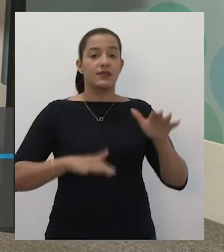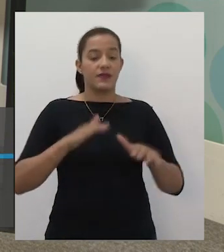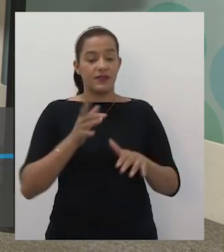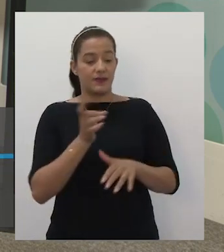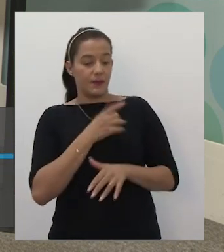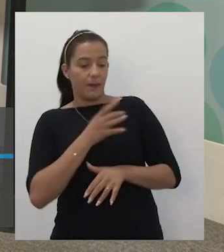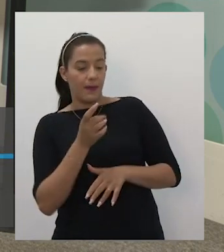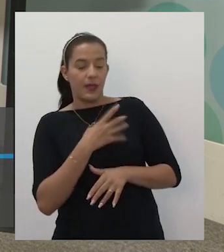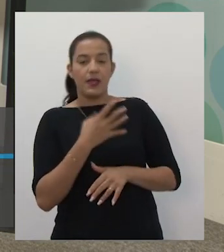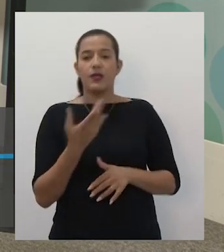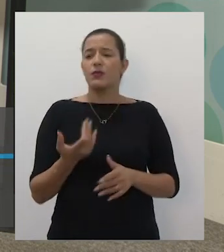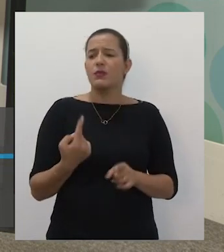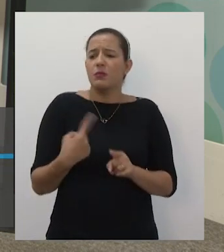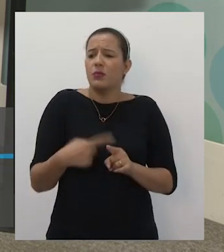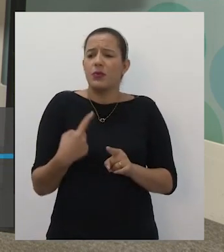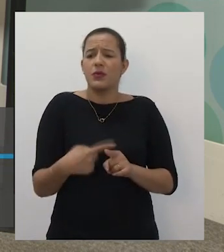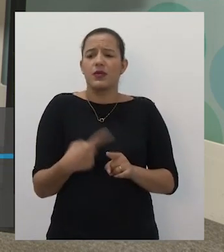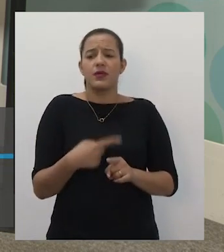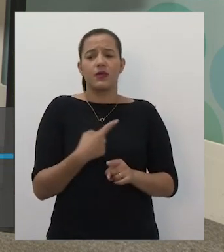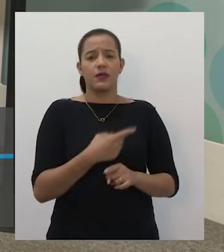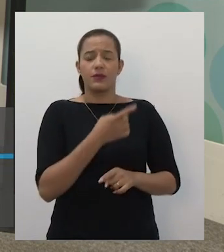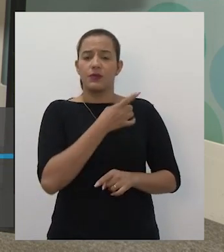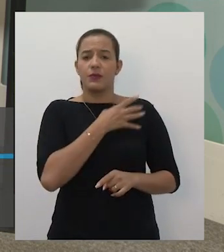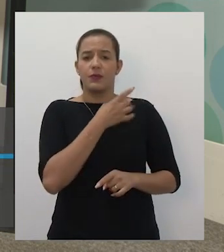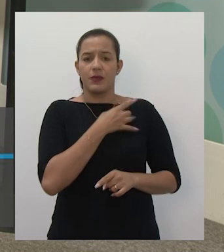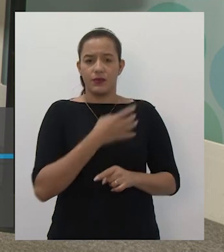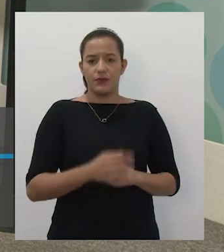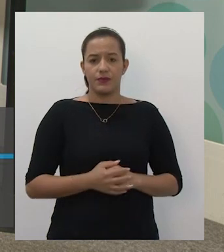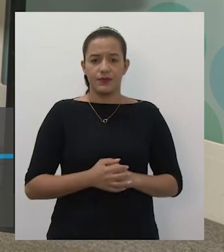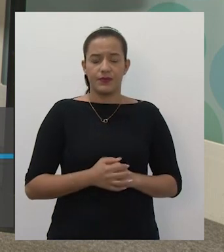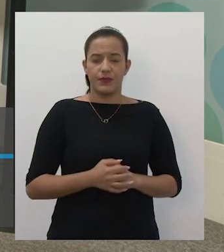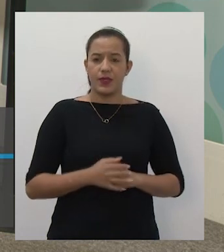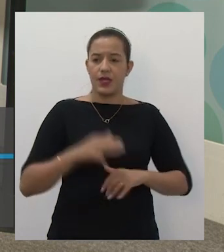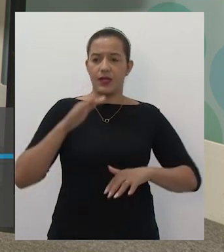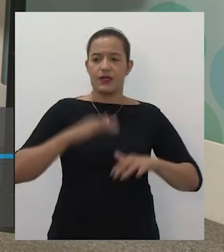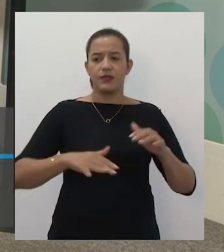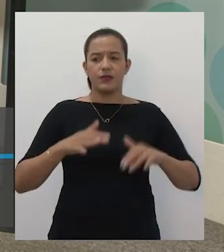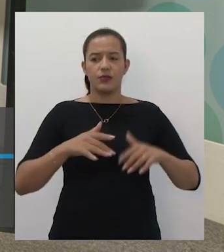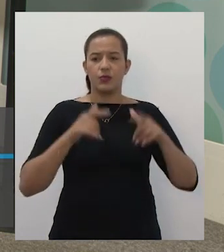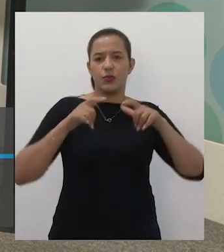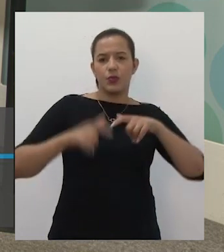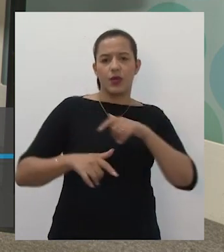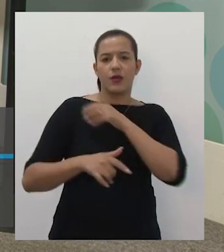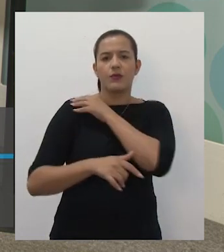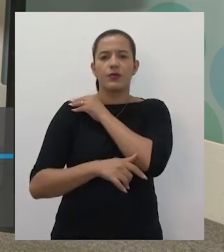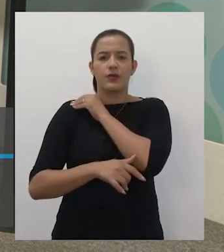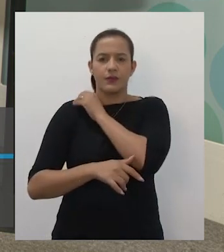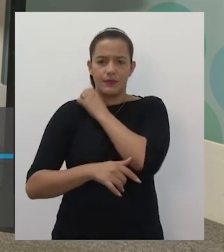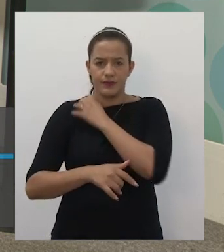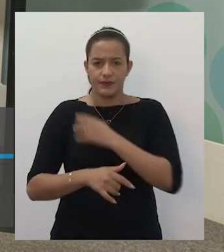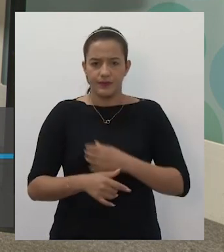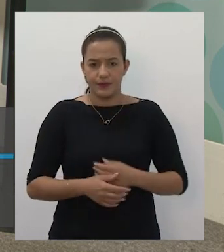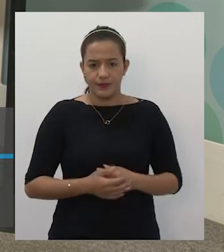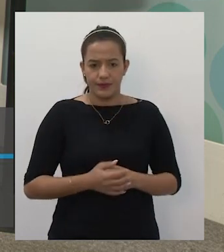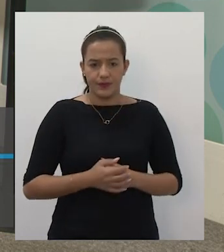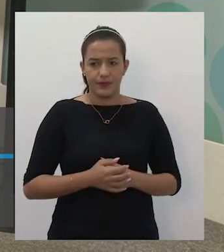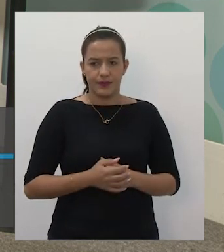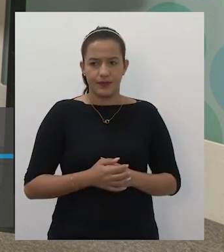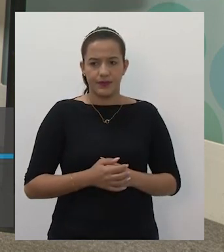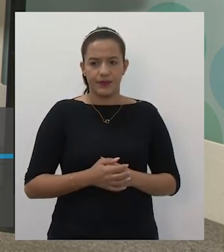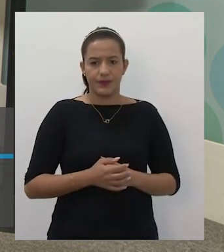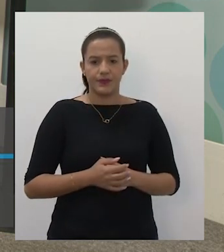né, por que desse medo, né? Por que a gente se acomoda tanto aí nessa chamada zona de conforto? Pois